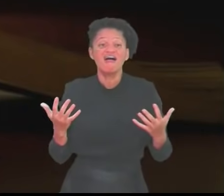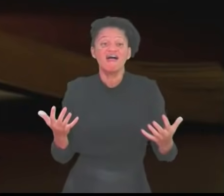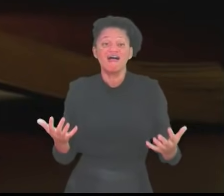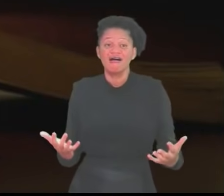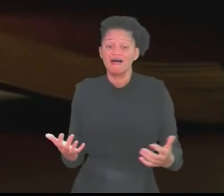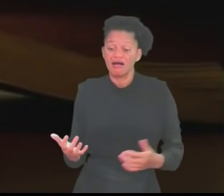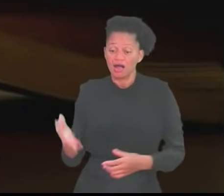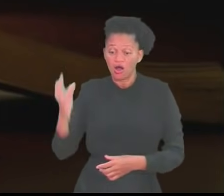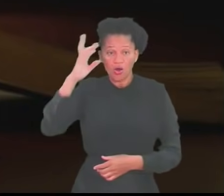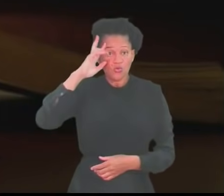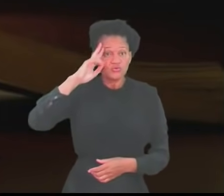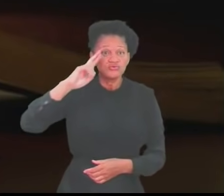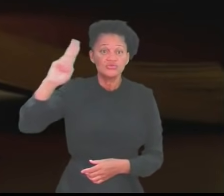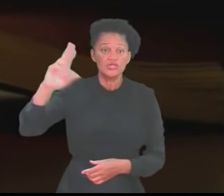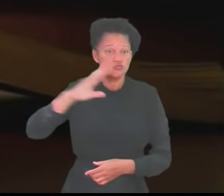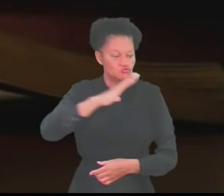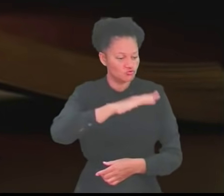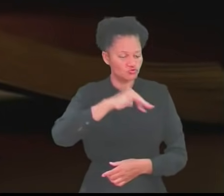chamou esses três reis.